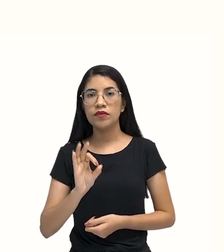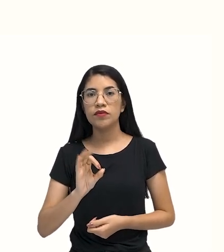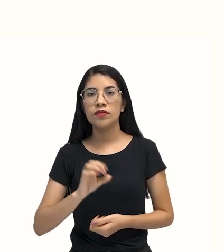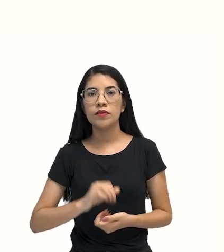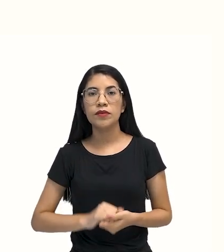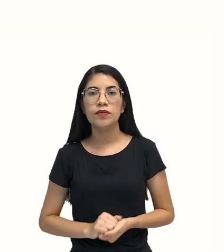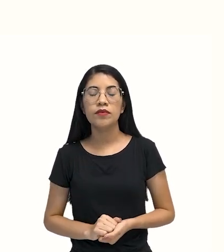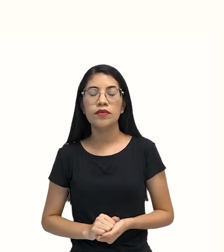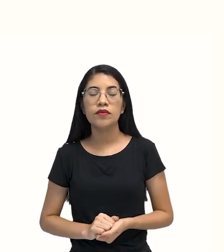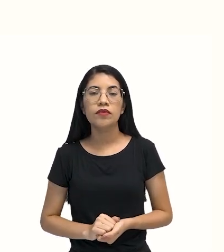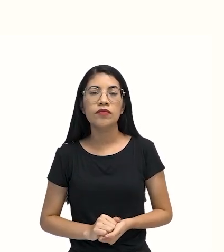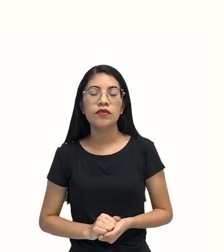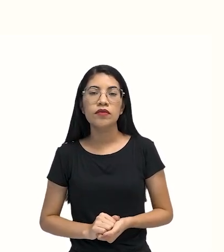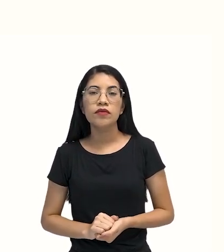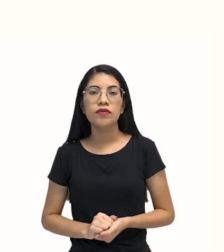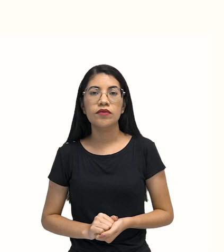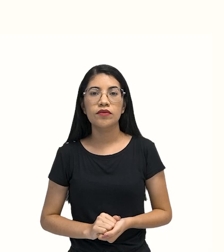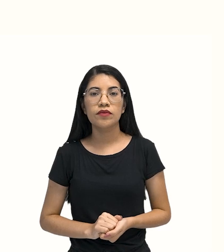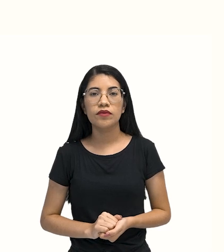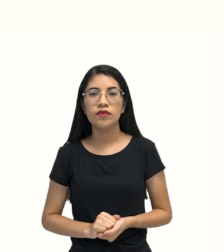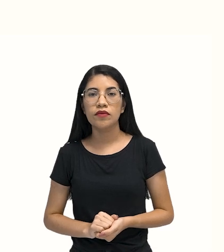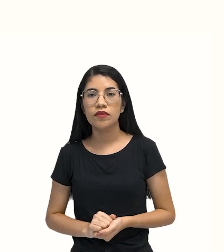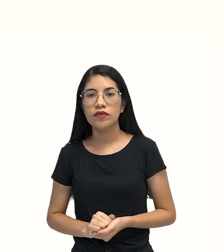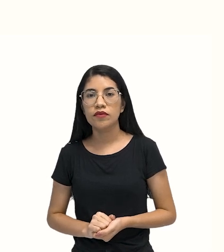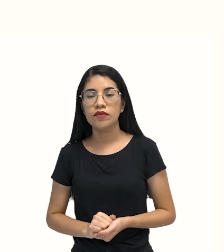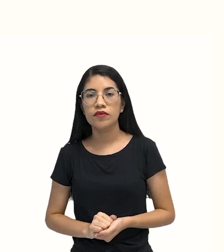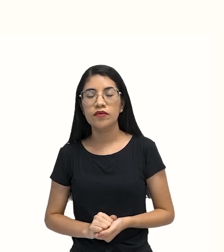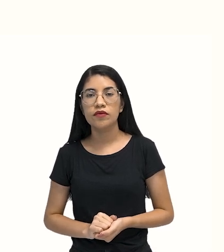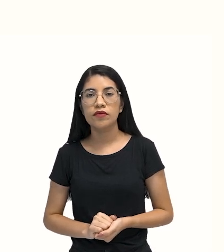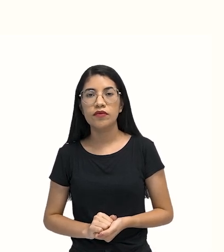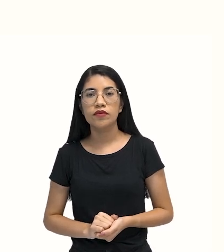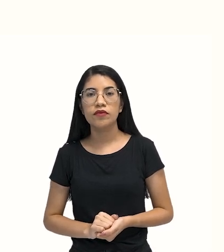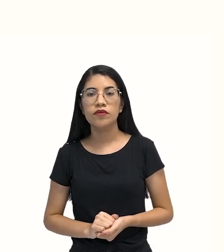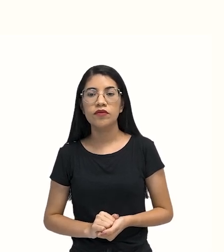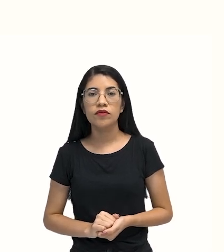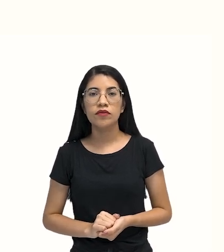16,66% apenas, ok?